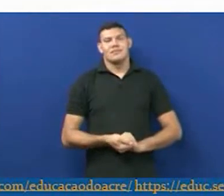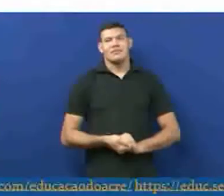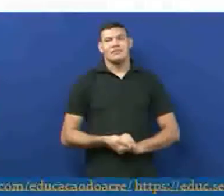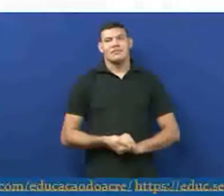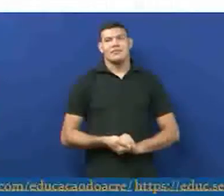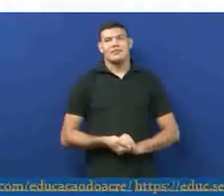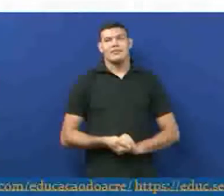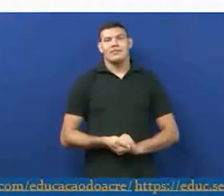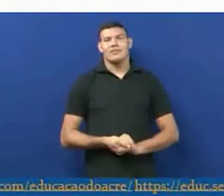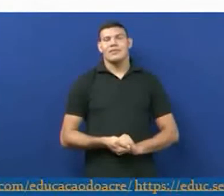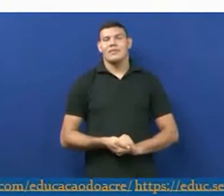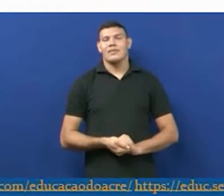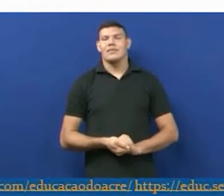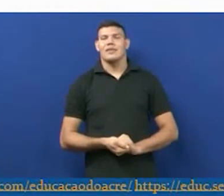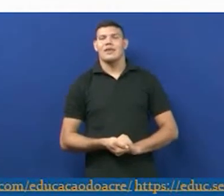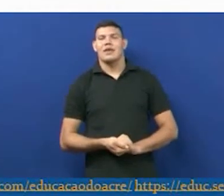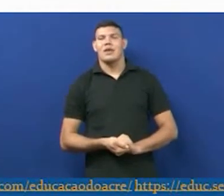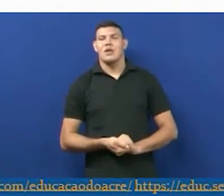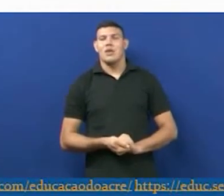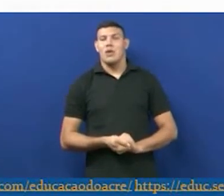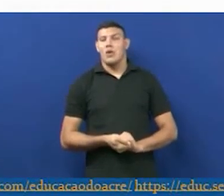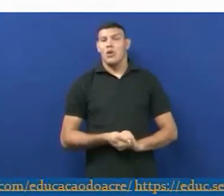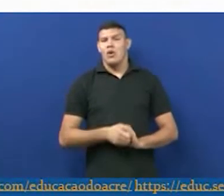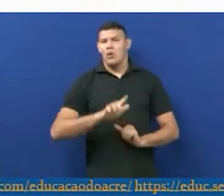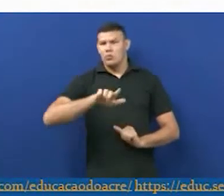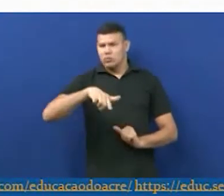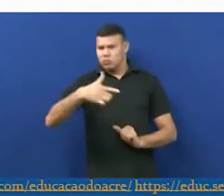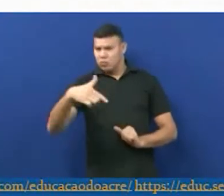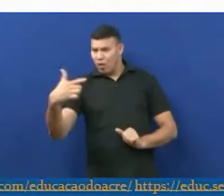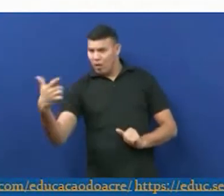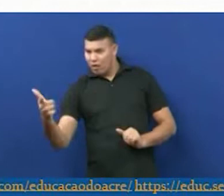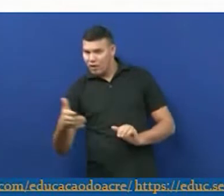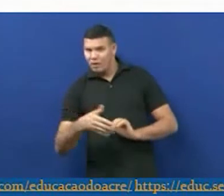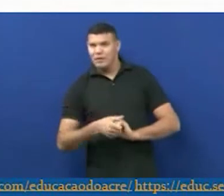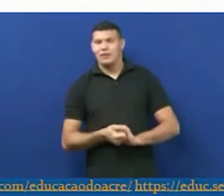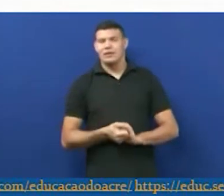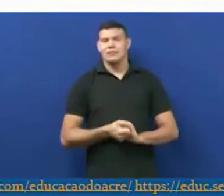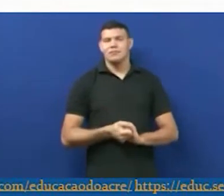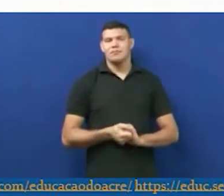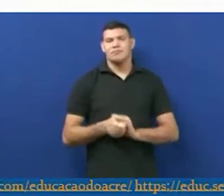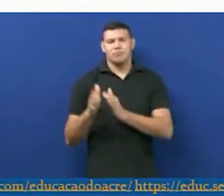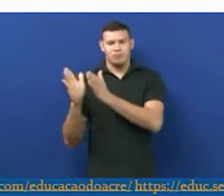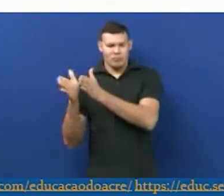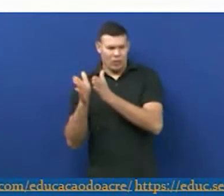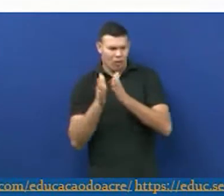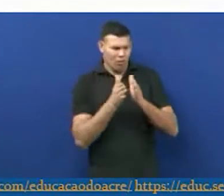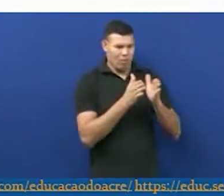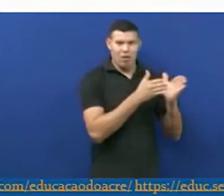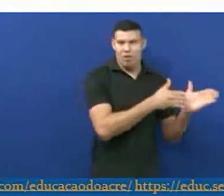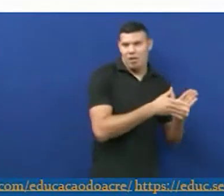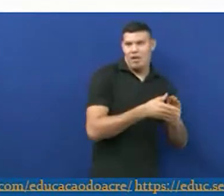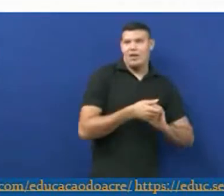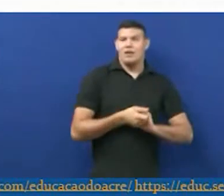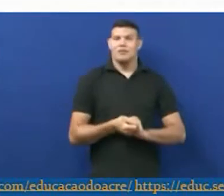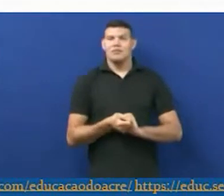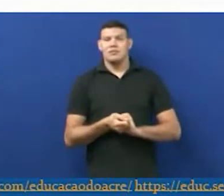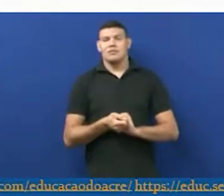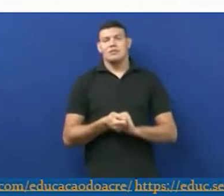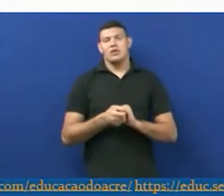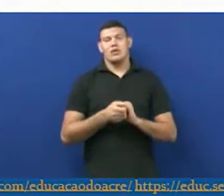E aí, continuando, os outros planetas que a gente tem, contando na sequência, são os seguintes: